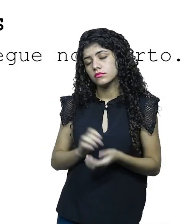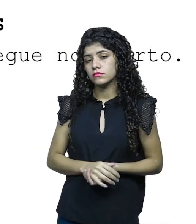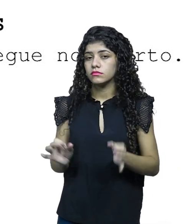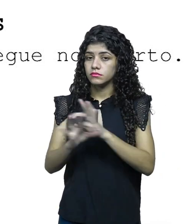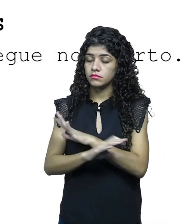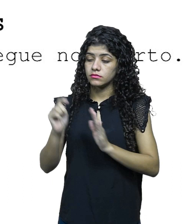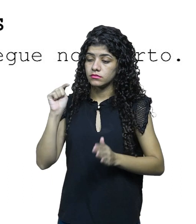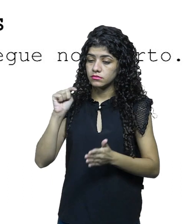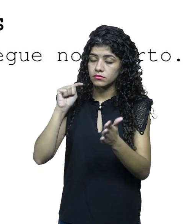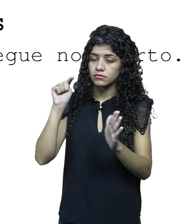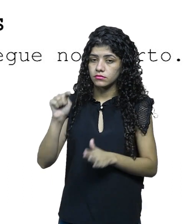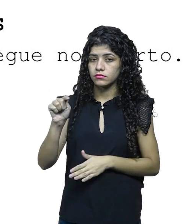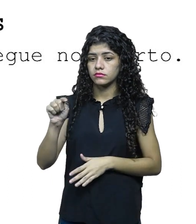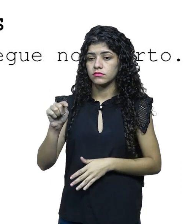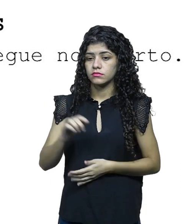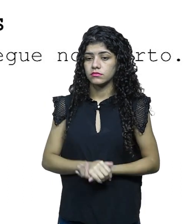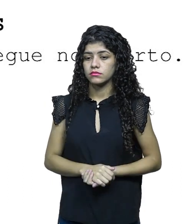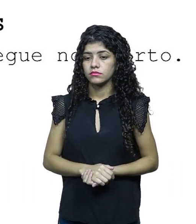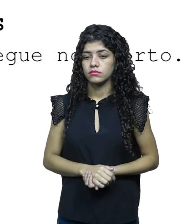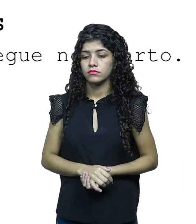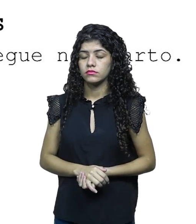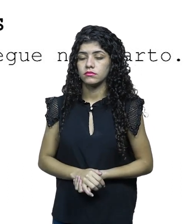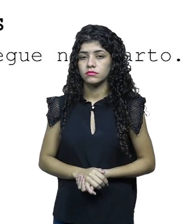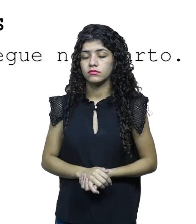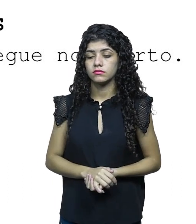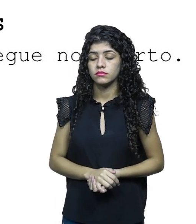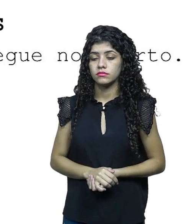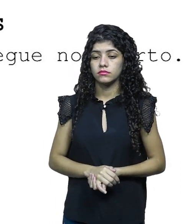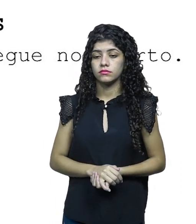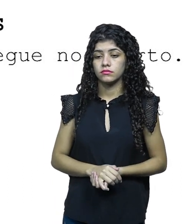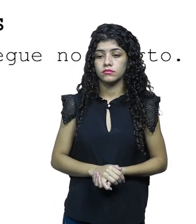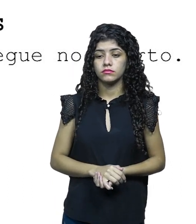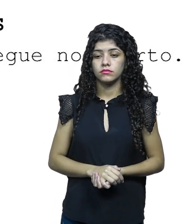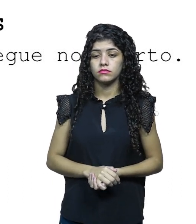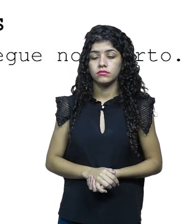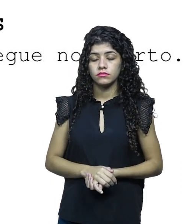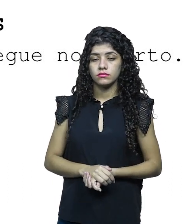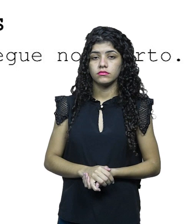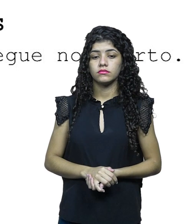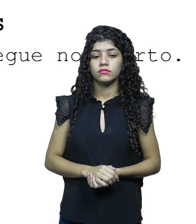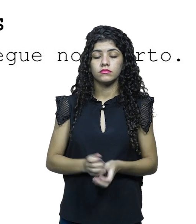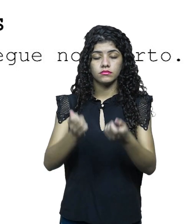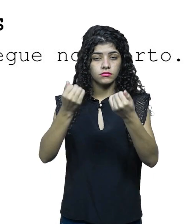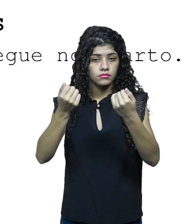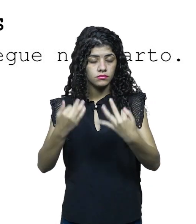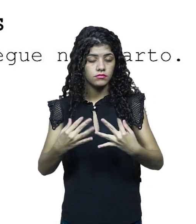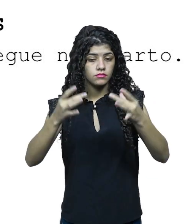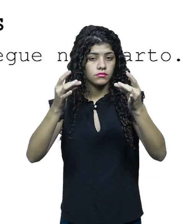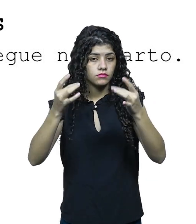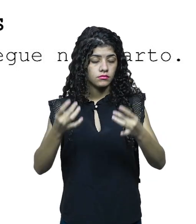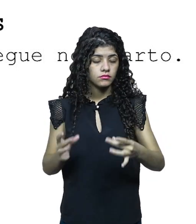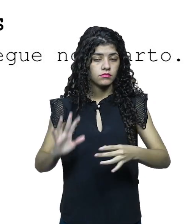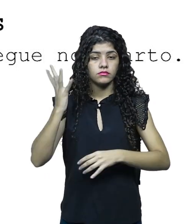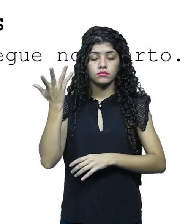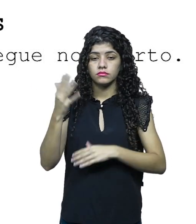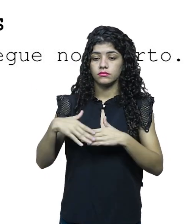quarto. E aí, no final, eu boto contínuos. Aí tá em negrito, mas o certo é não colocar em negrito, é tudo sem negrito. Então, aí